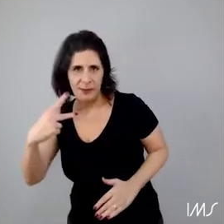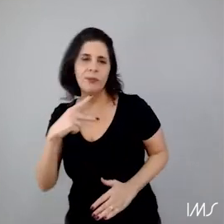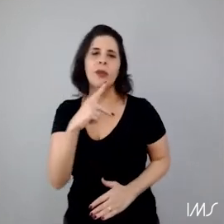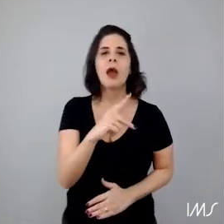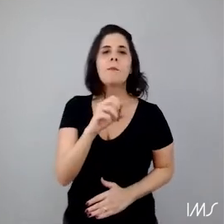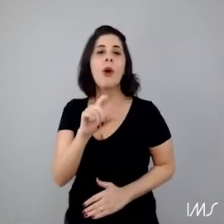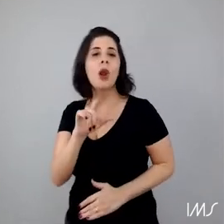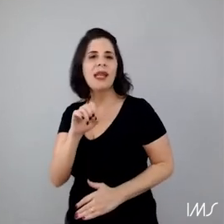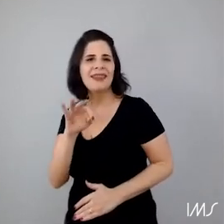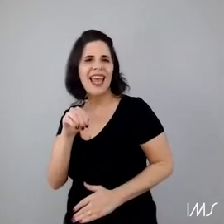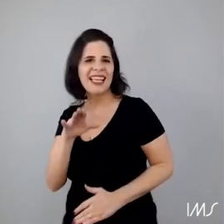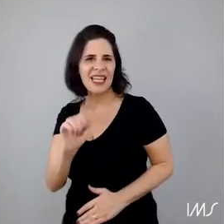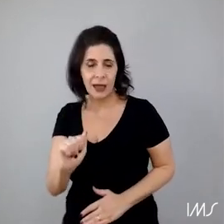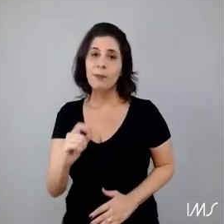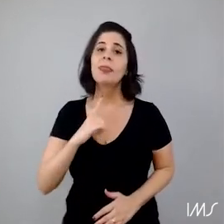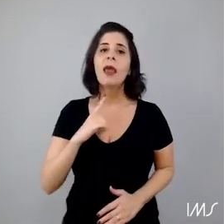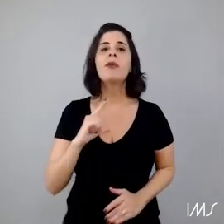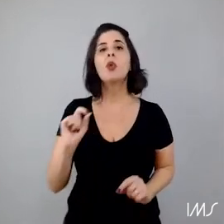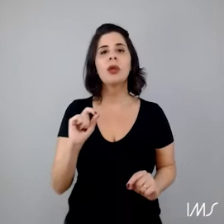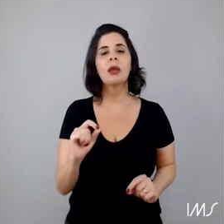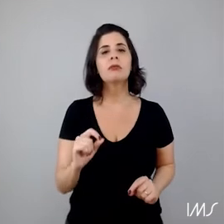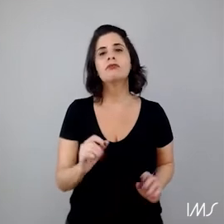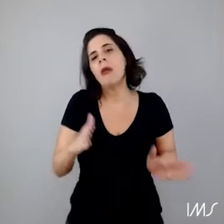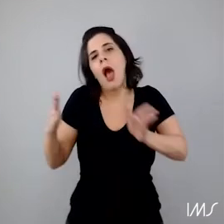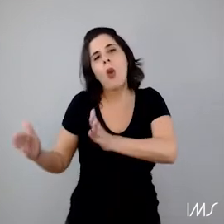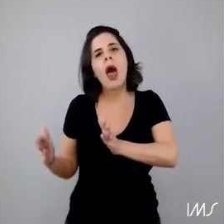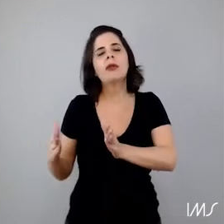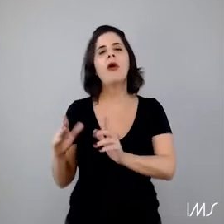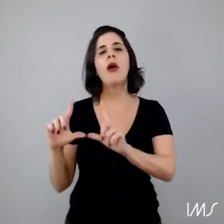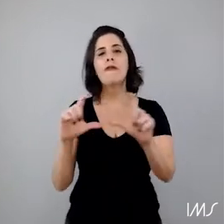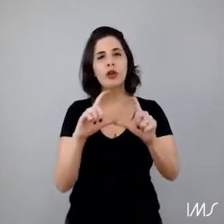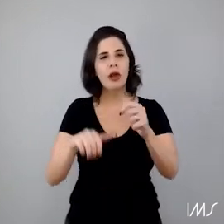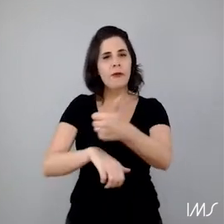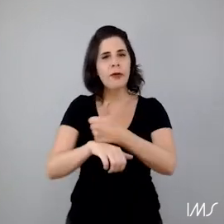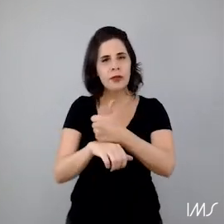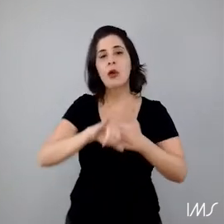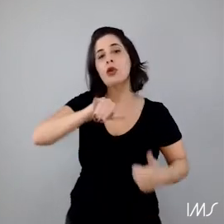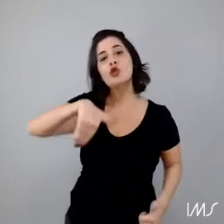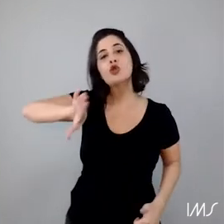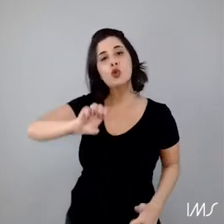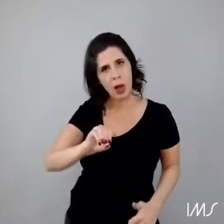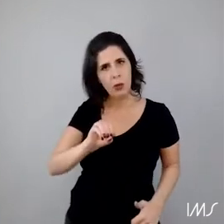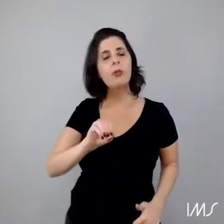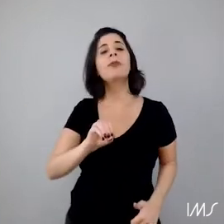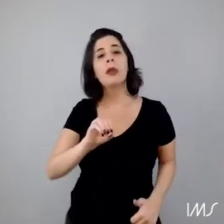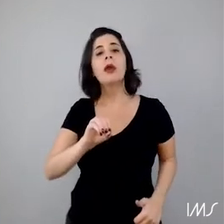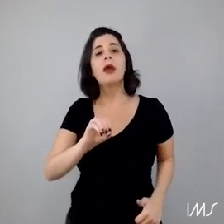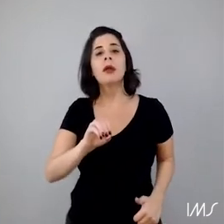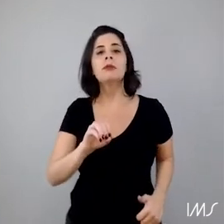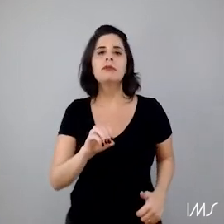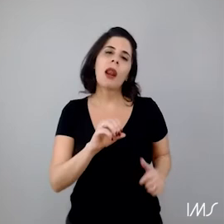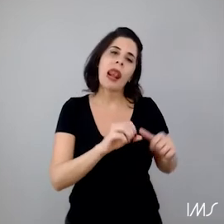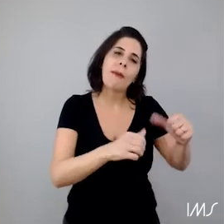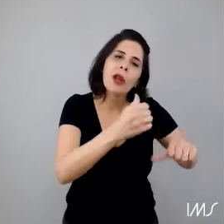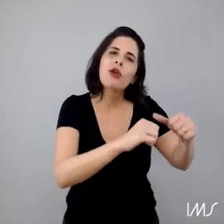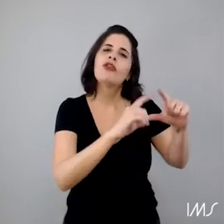São Paulo, USP. Durante esse período, fundou, ao lado dos fotógrafos João Musa e Raul Garcês, o Laboratório de Fotografia